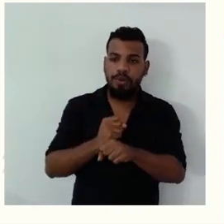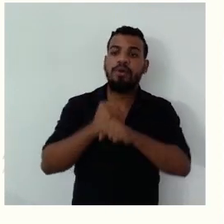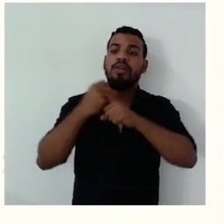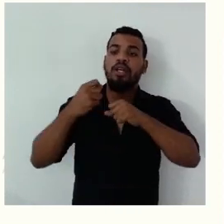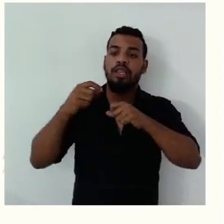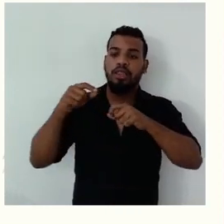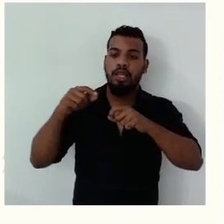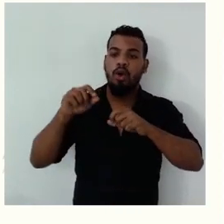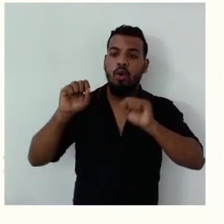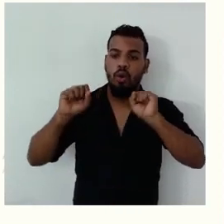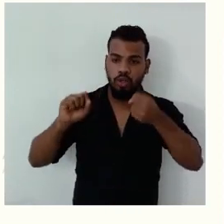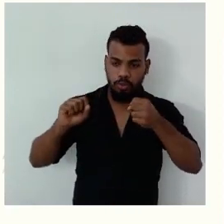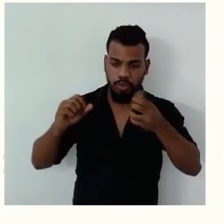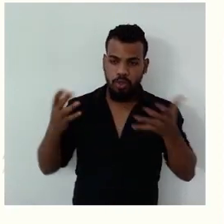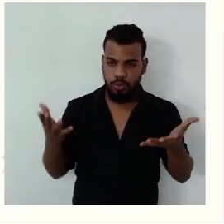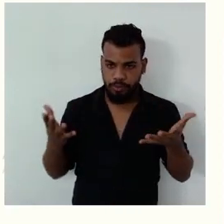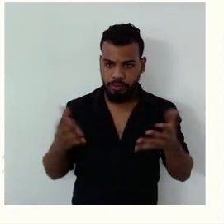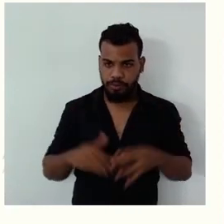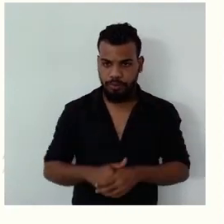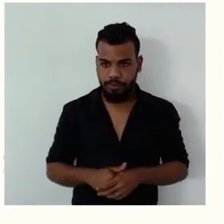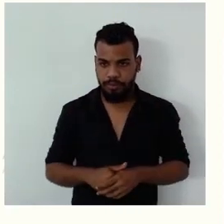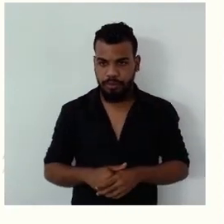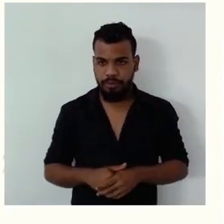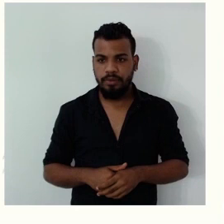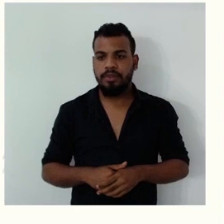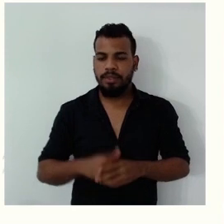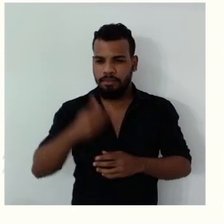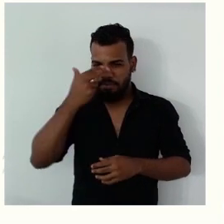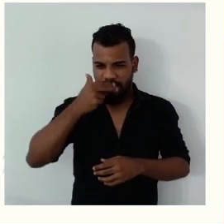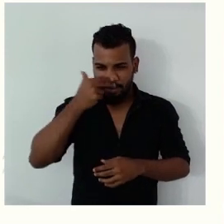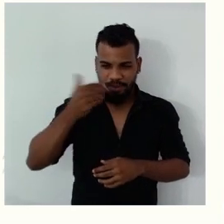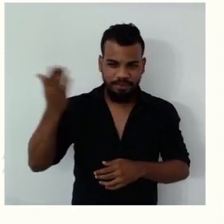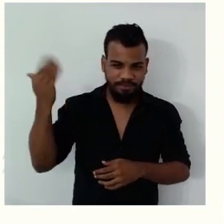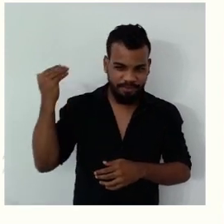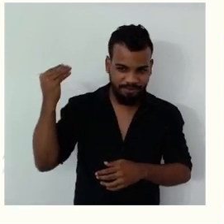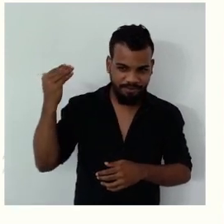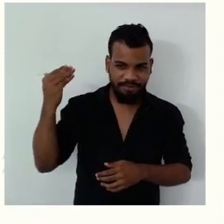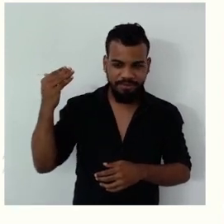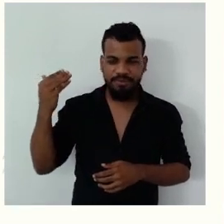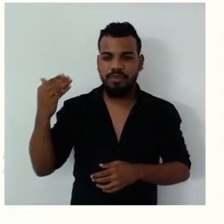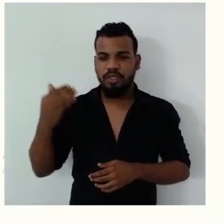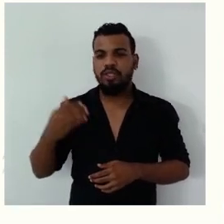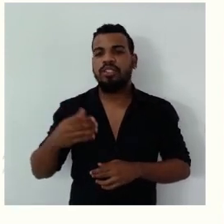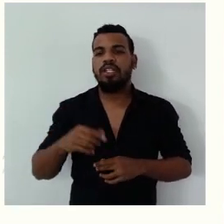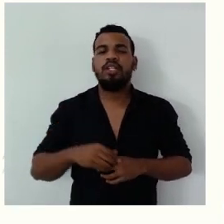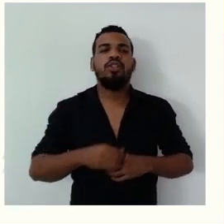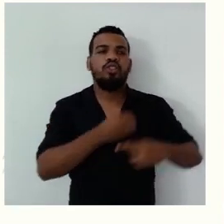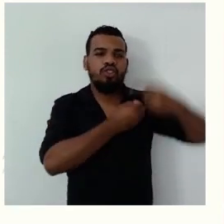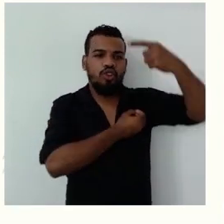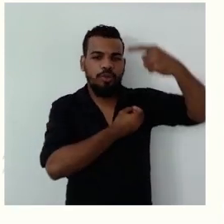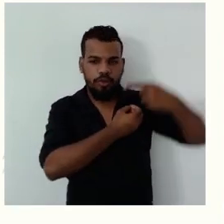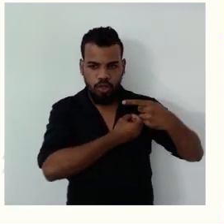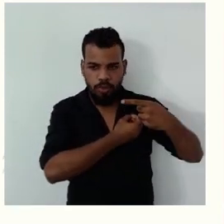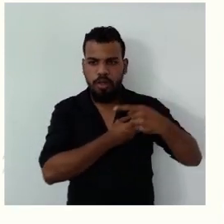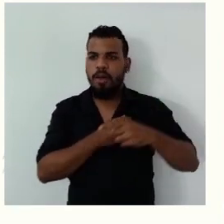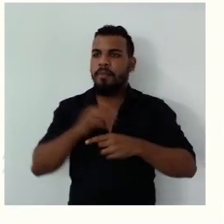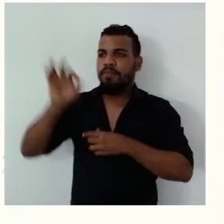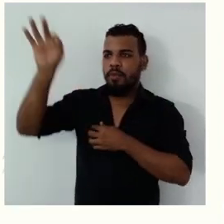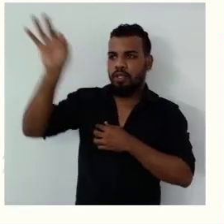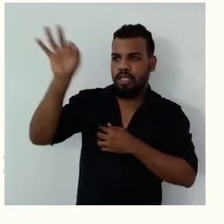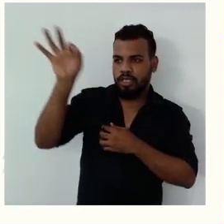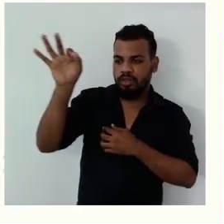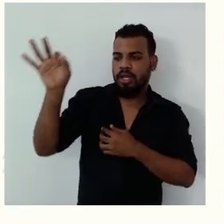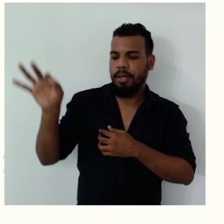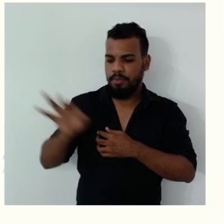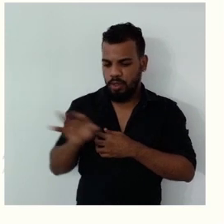de 8.000. Então, beleza. Usando a mesma ideia disso, número embaixo de número, porcentagem embaixo de porcentagem, você vai